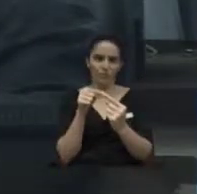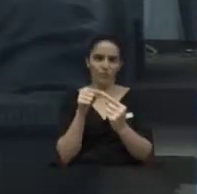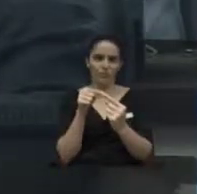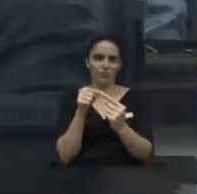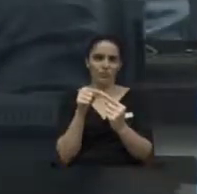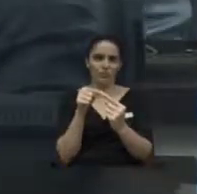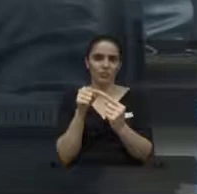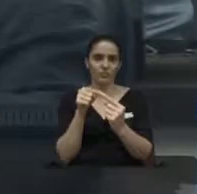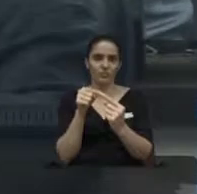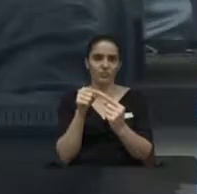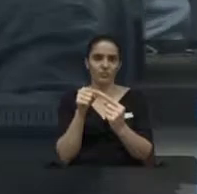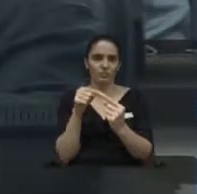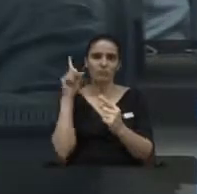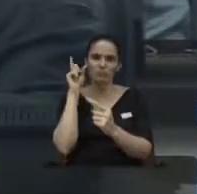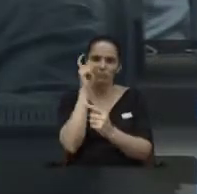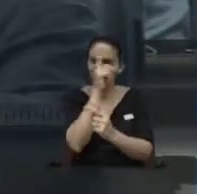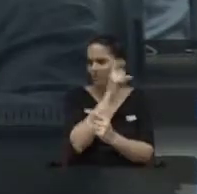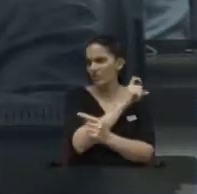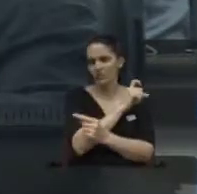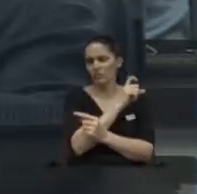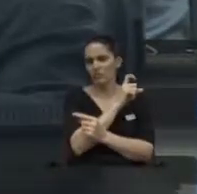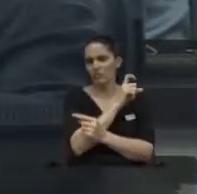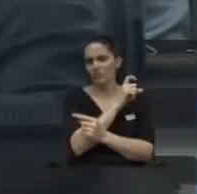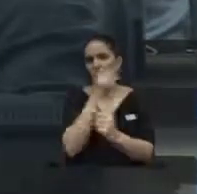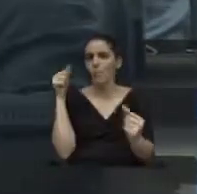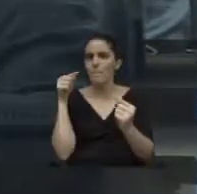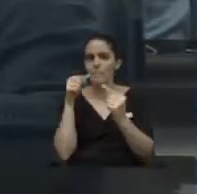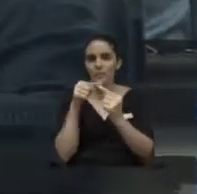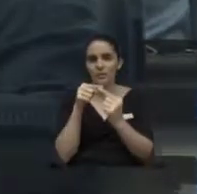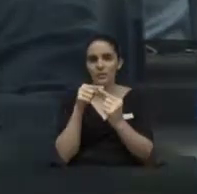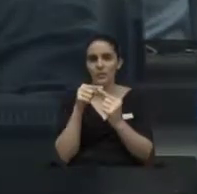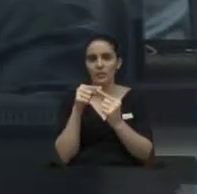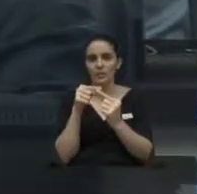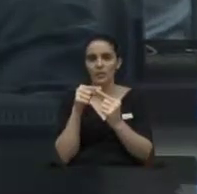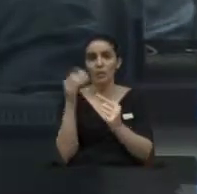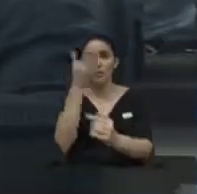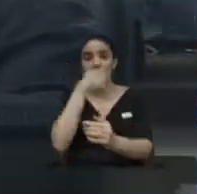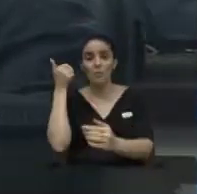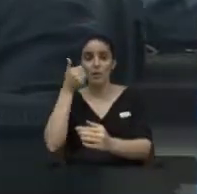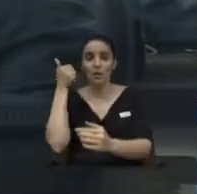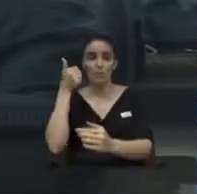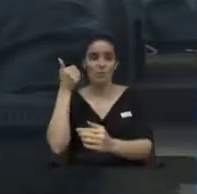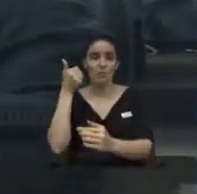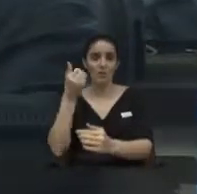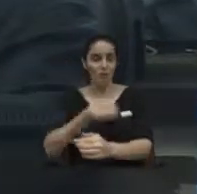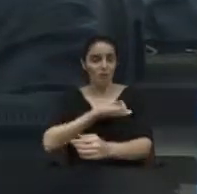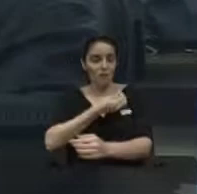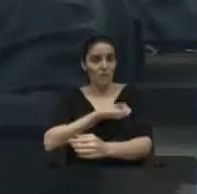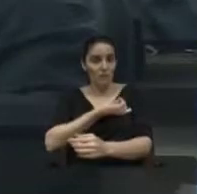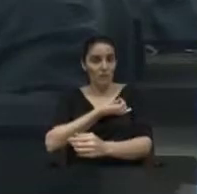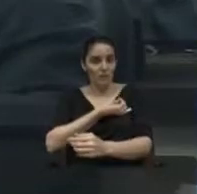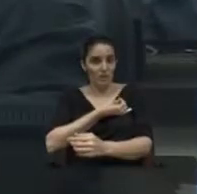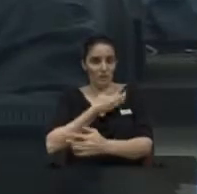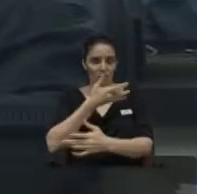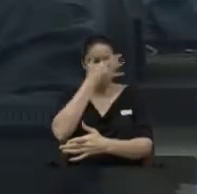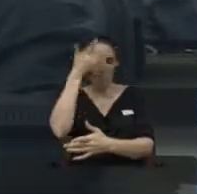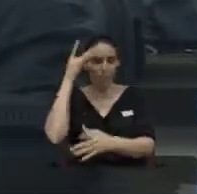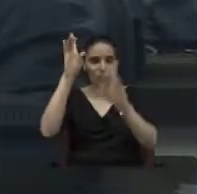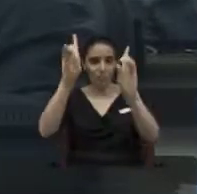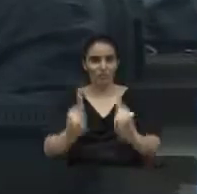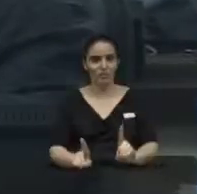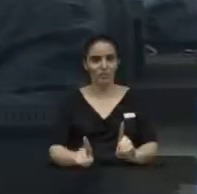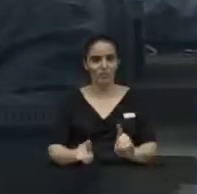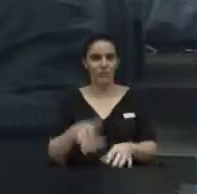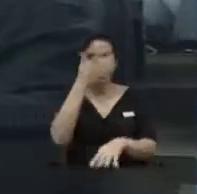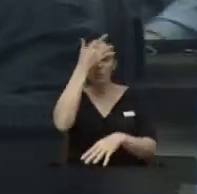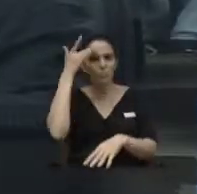em dificultar. Foi dados vários passos para facilitar. Logicamente que aqueles que já